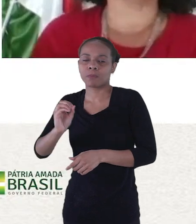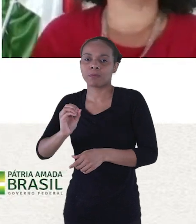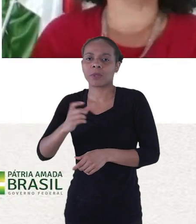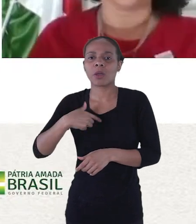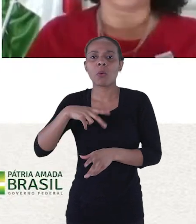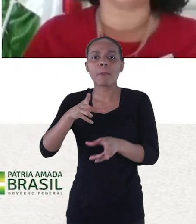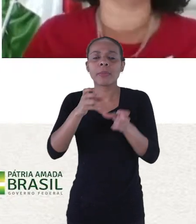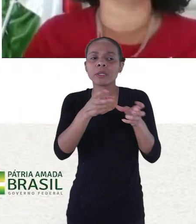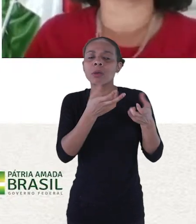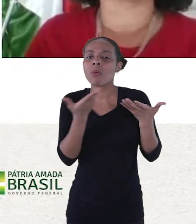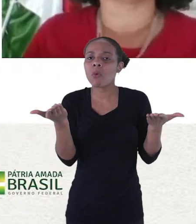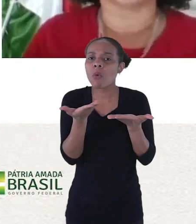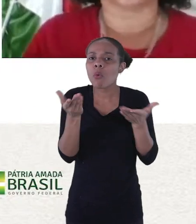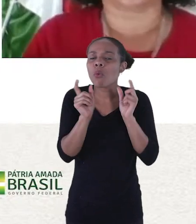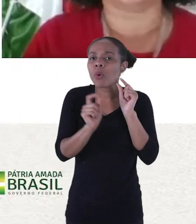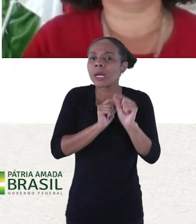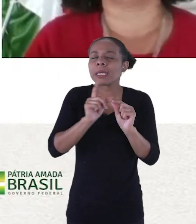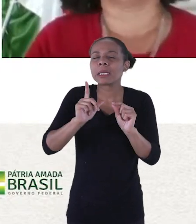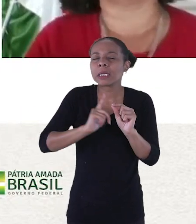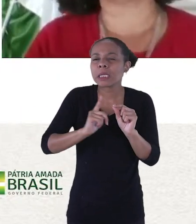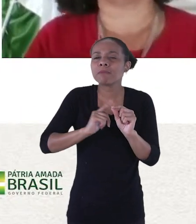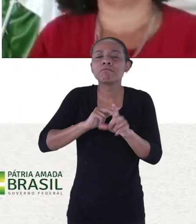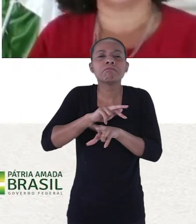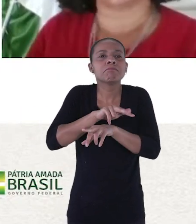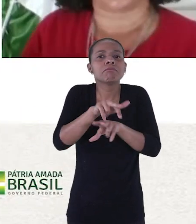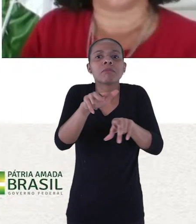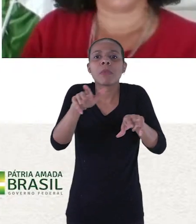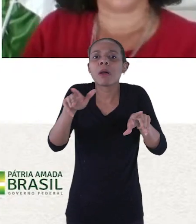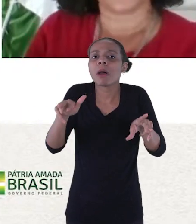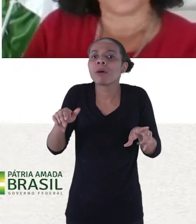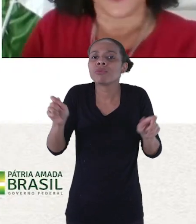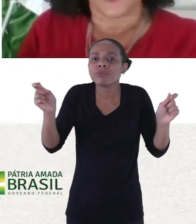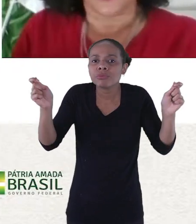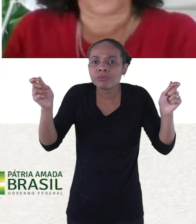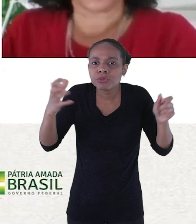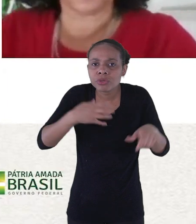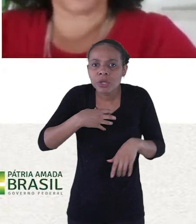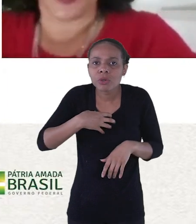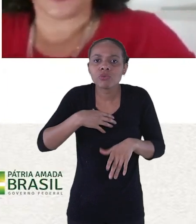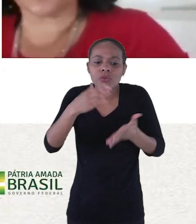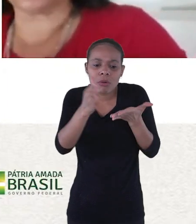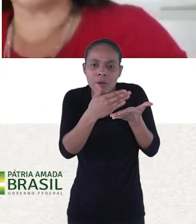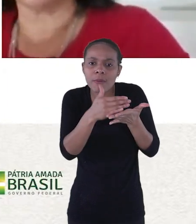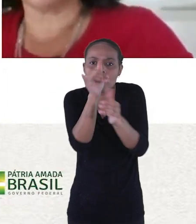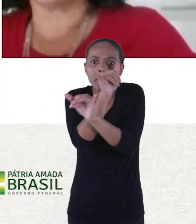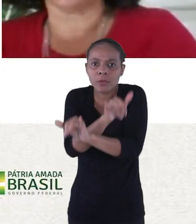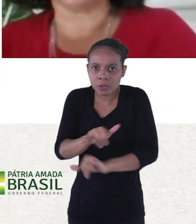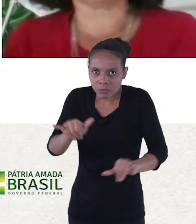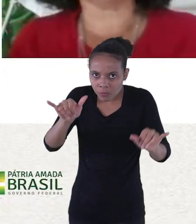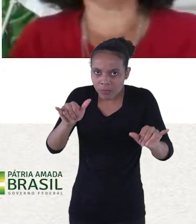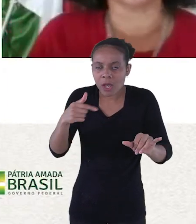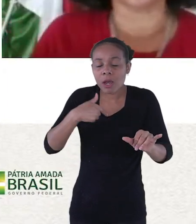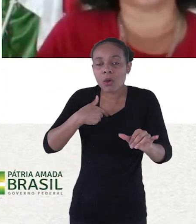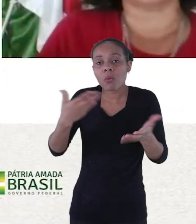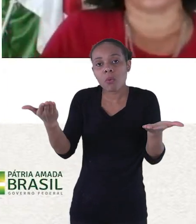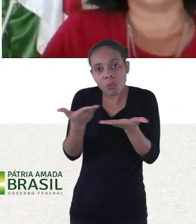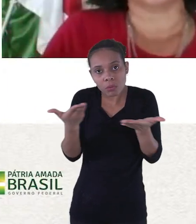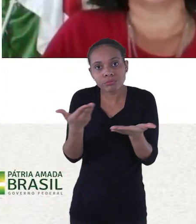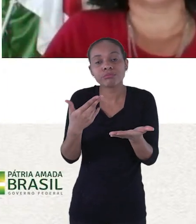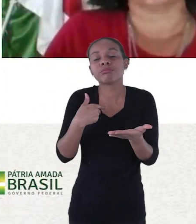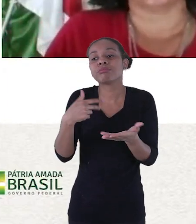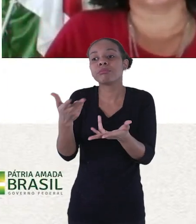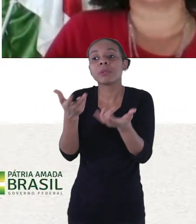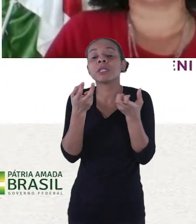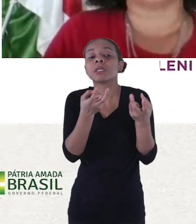hoje, com todos os meios que a gente tem de disponibilizar a obra, eu acho que o impacto hoje não é tão grande